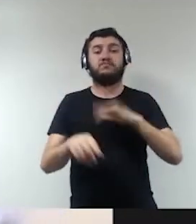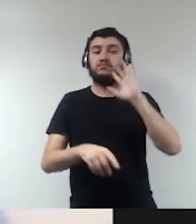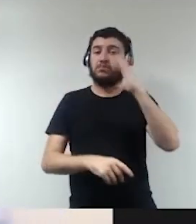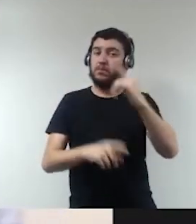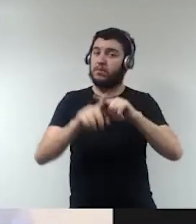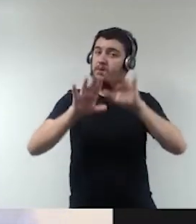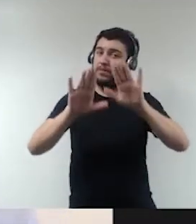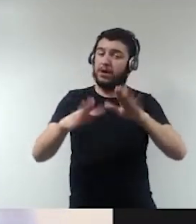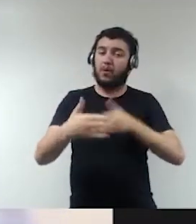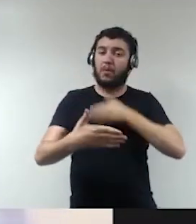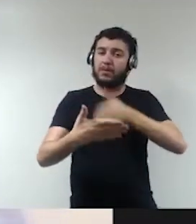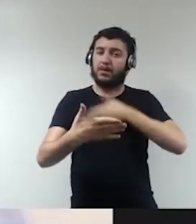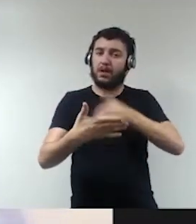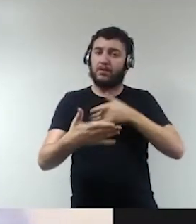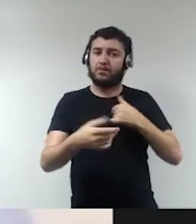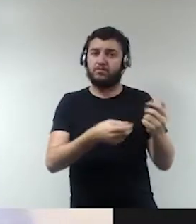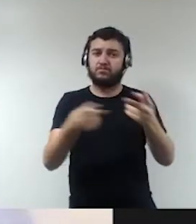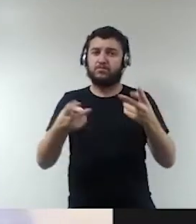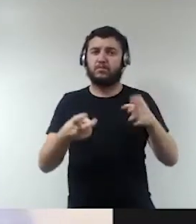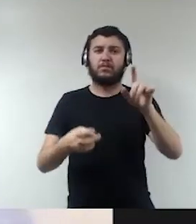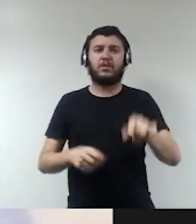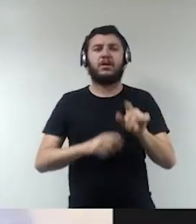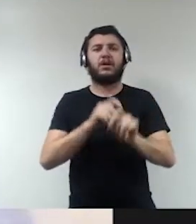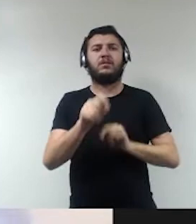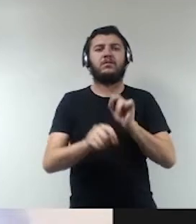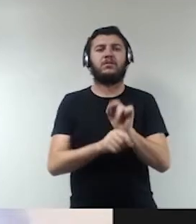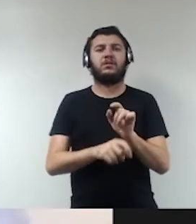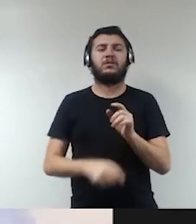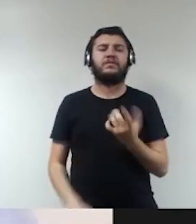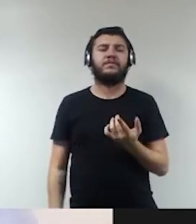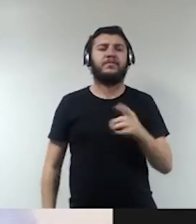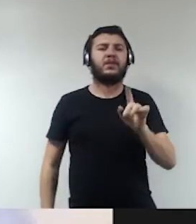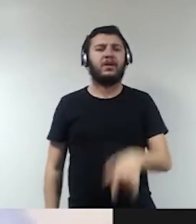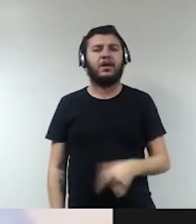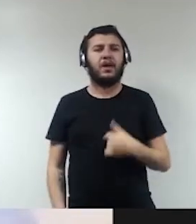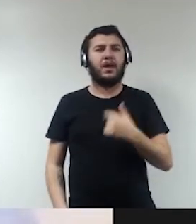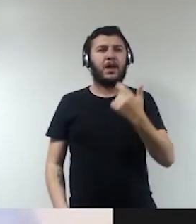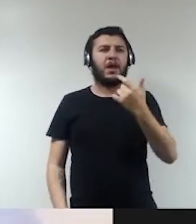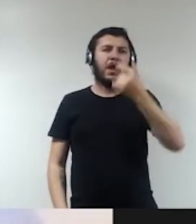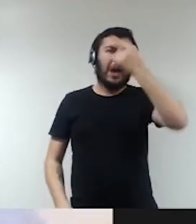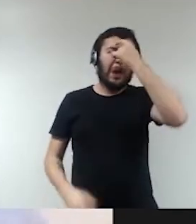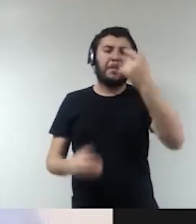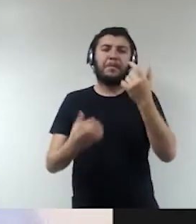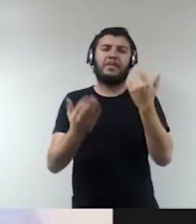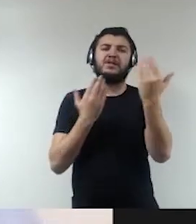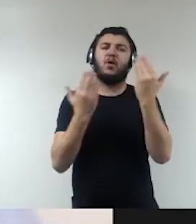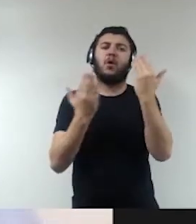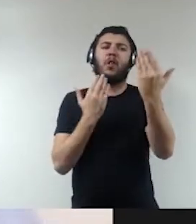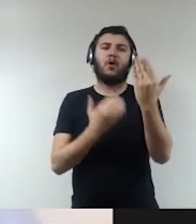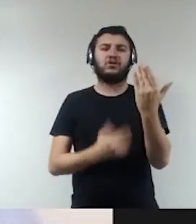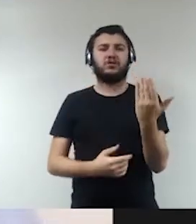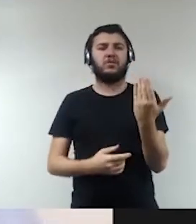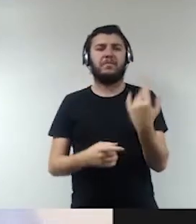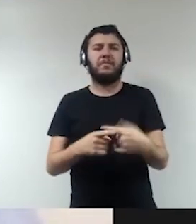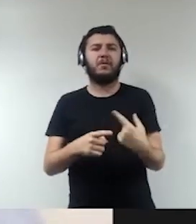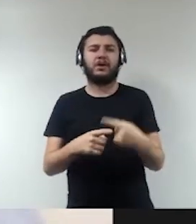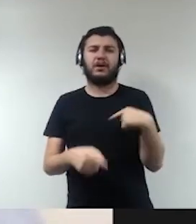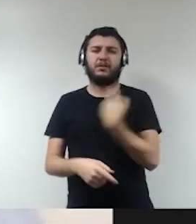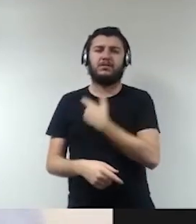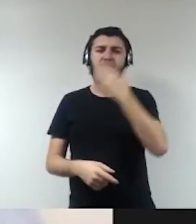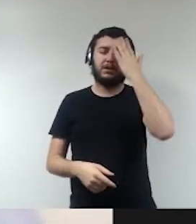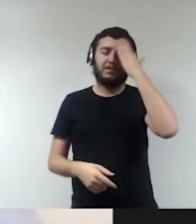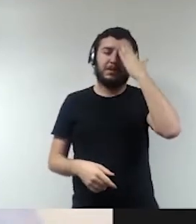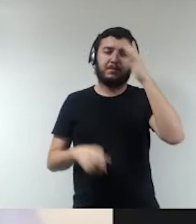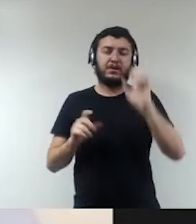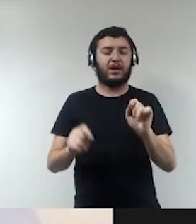primeiro obstáculo que eu observo é efetivamente o obstáculo psicológico. Por quê? Porque